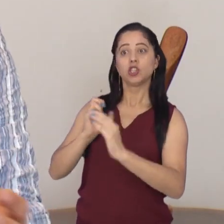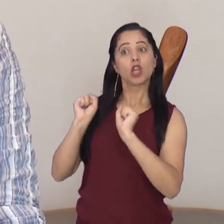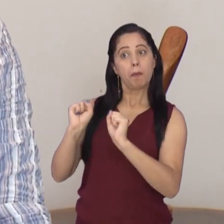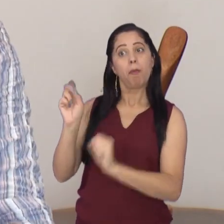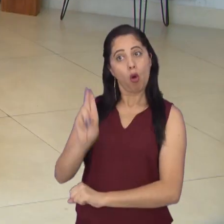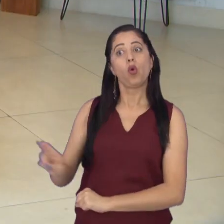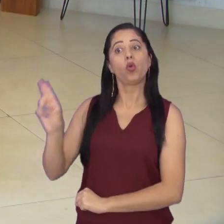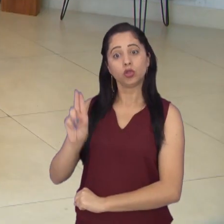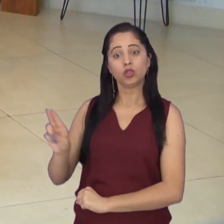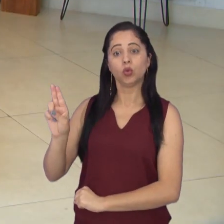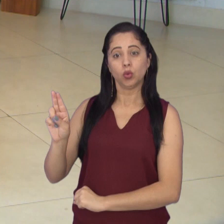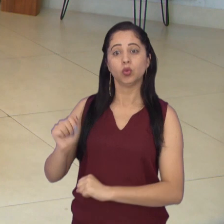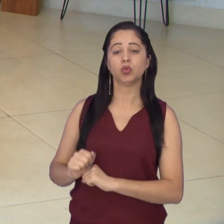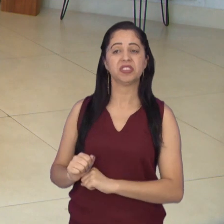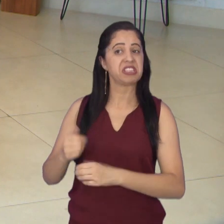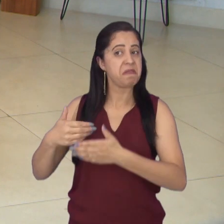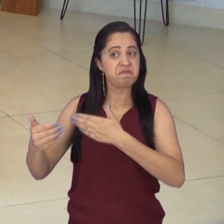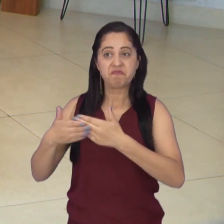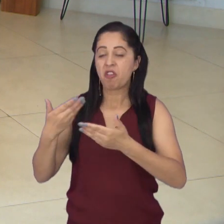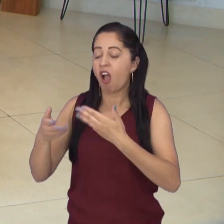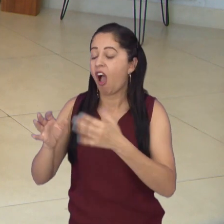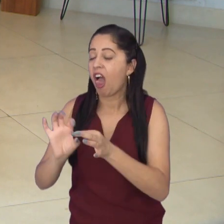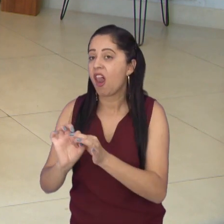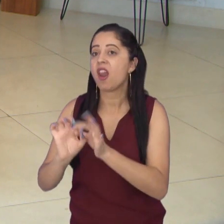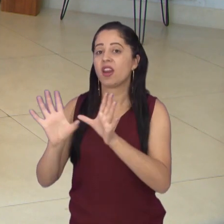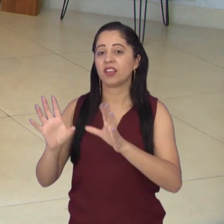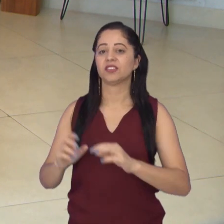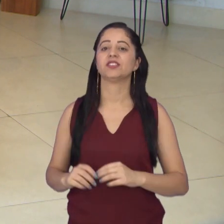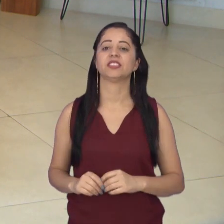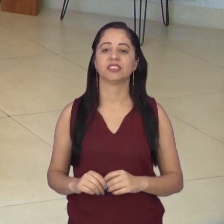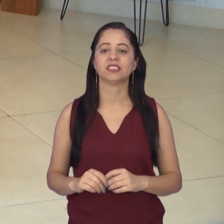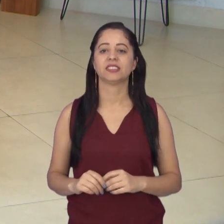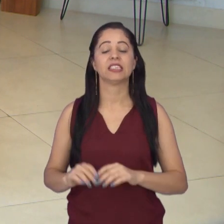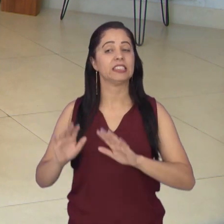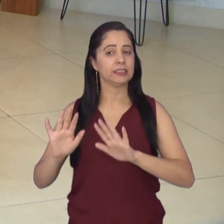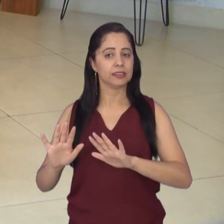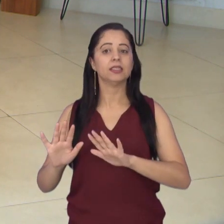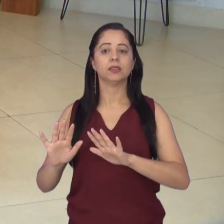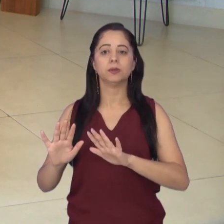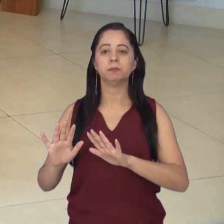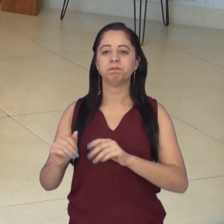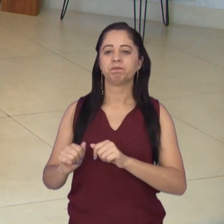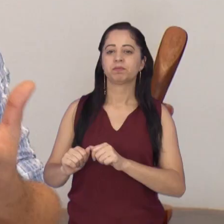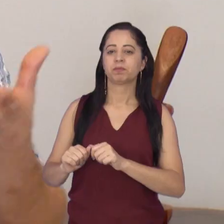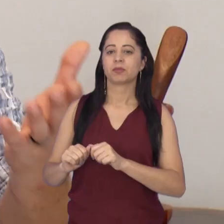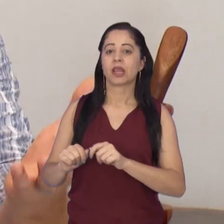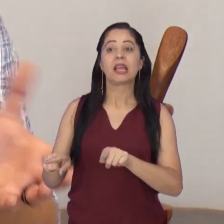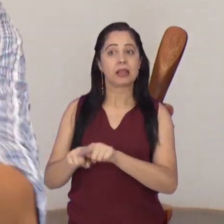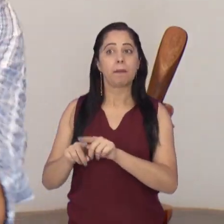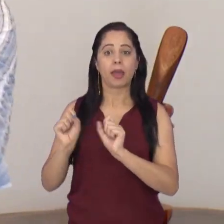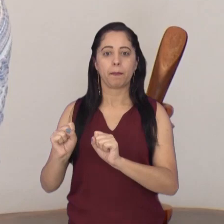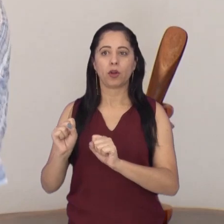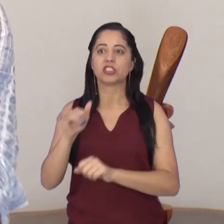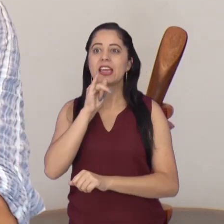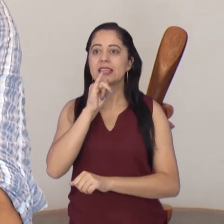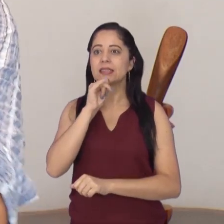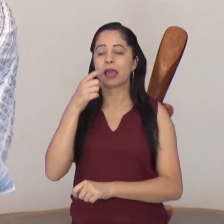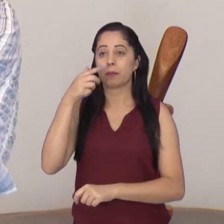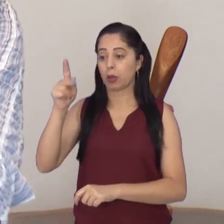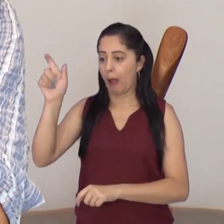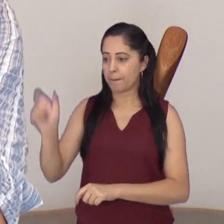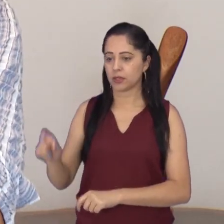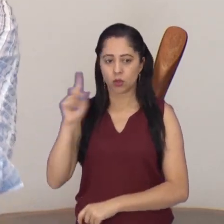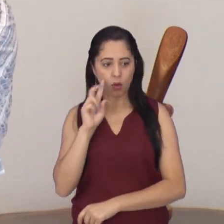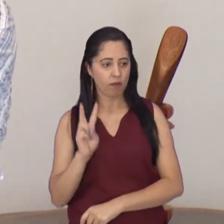padrão, com qualquer outro tipo de decoração, inclusive trabalhando com a peça bruta. A pessoa olhar, nossa, eu gostei